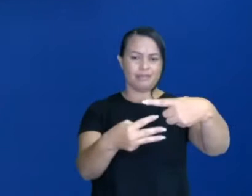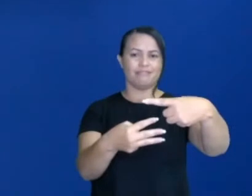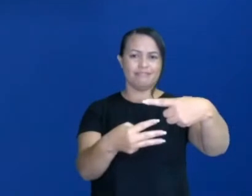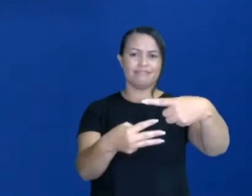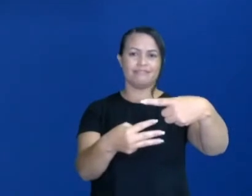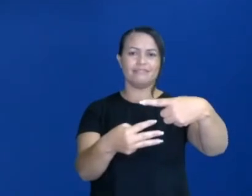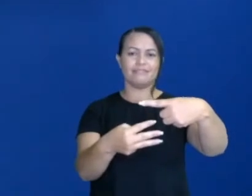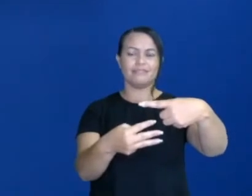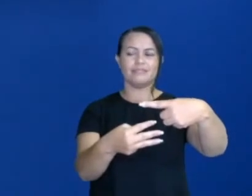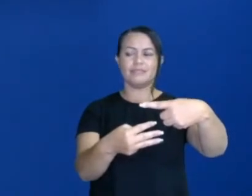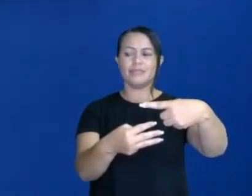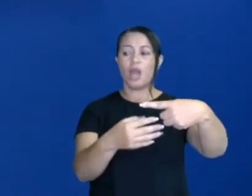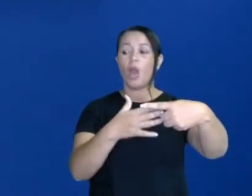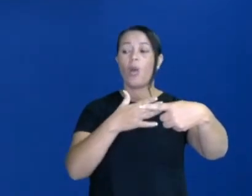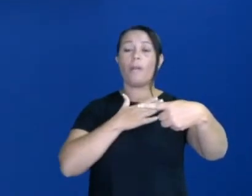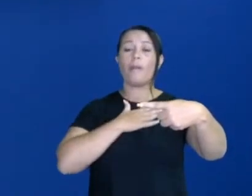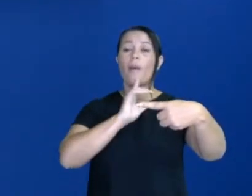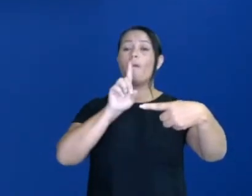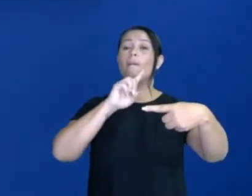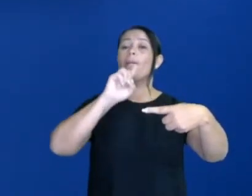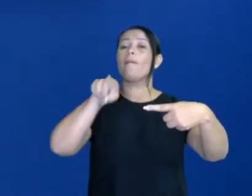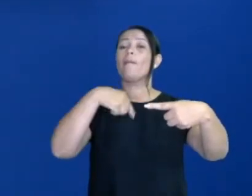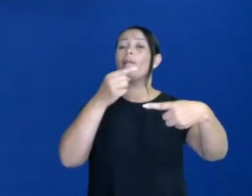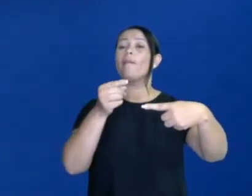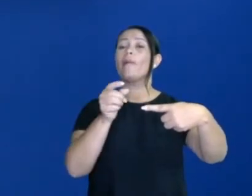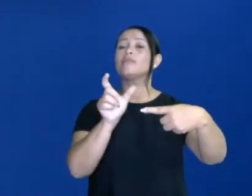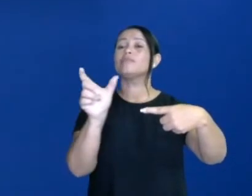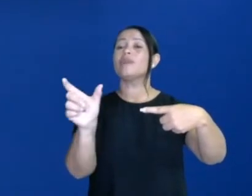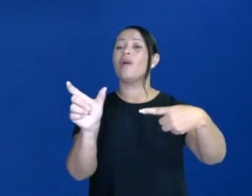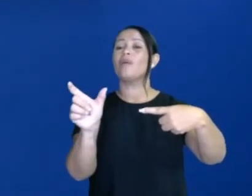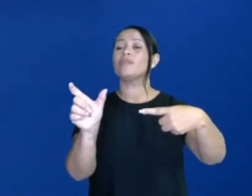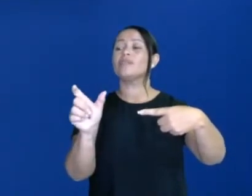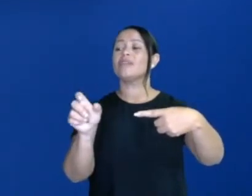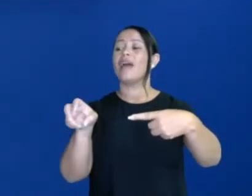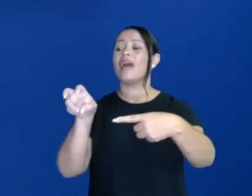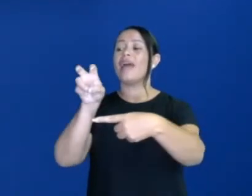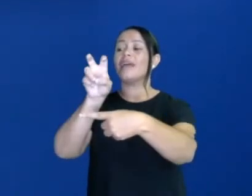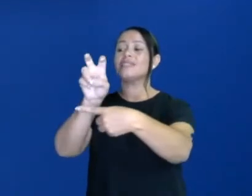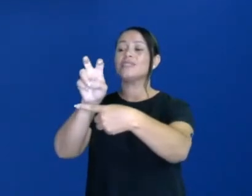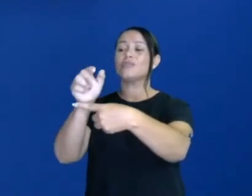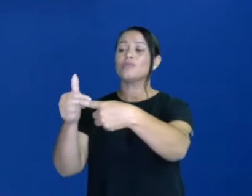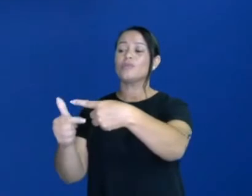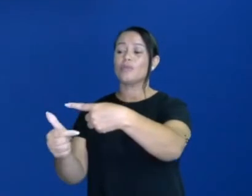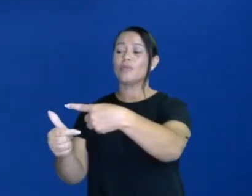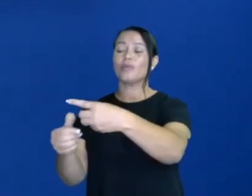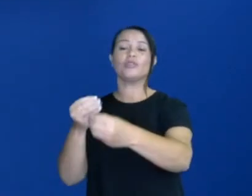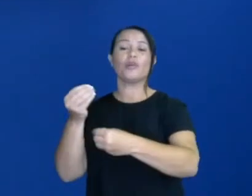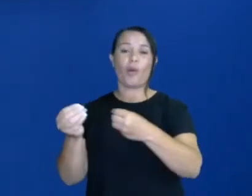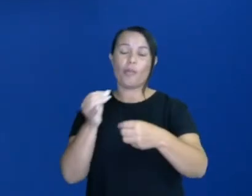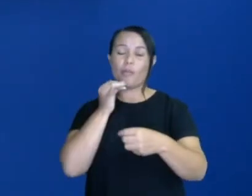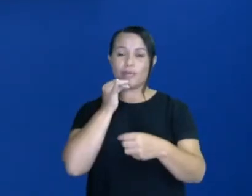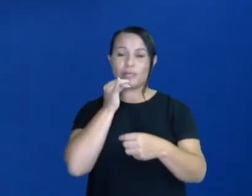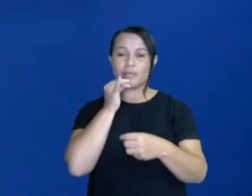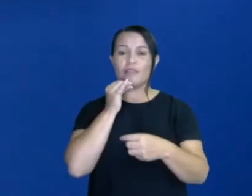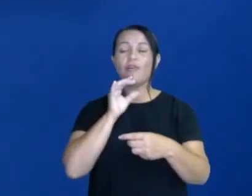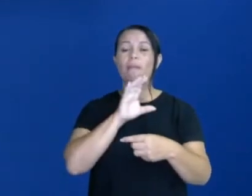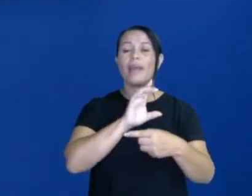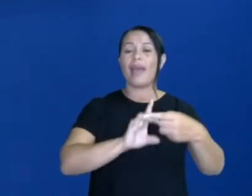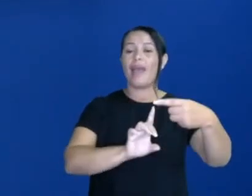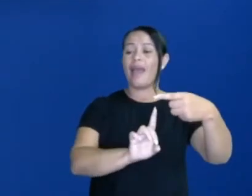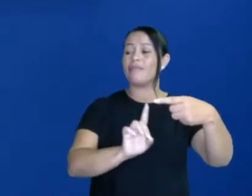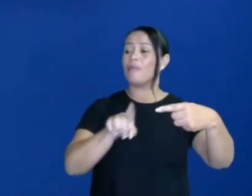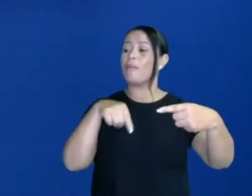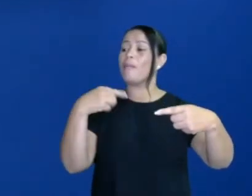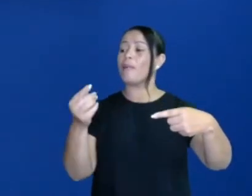isso? O meu próximo denominador da minha outra fração é quem? 5 sobre 2. Então, eu vou pegar o denominador da minha